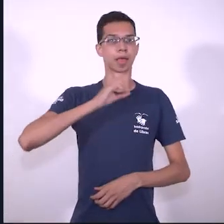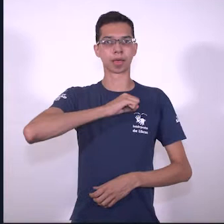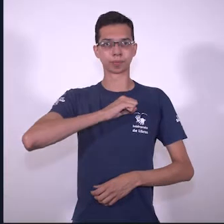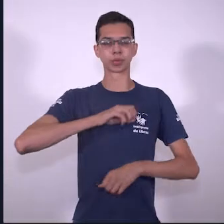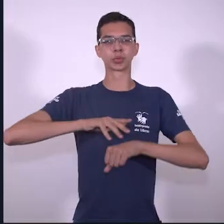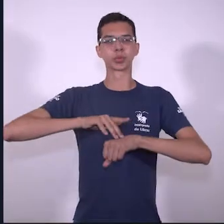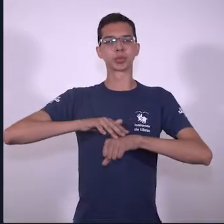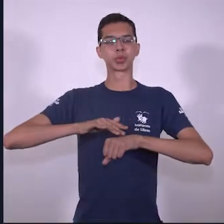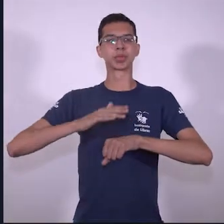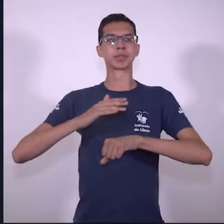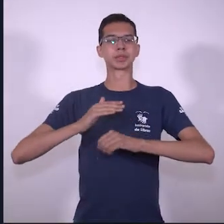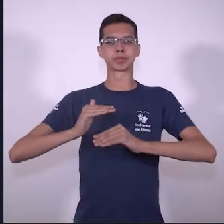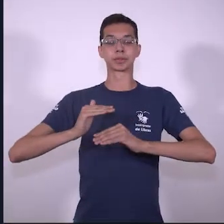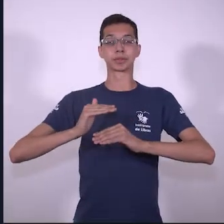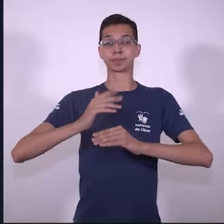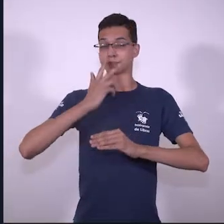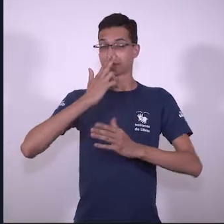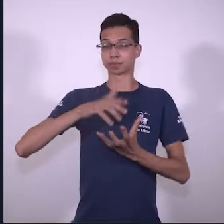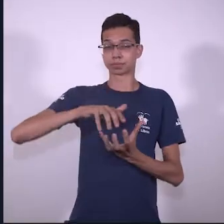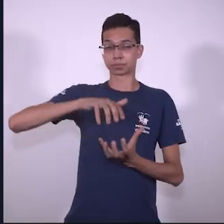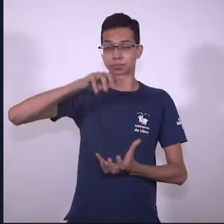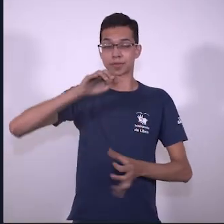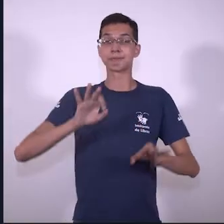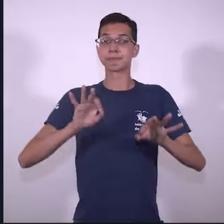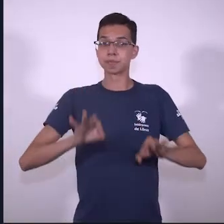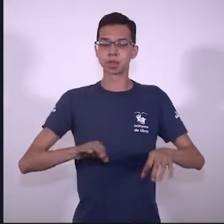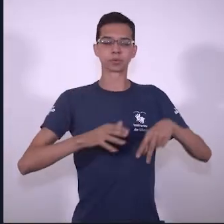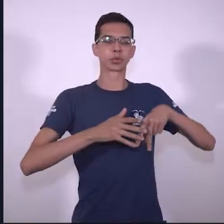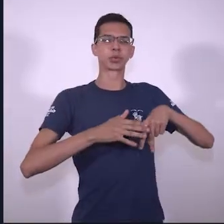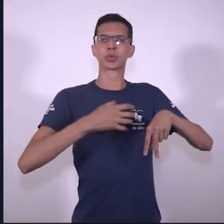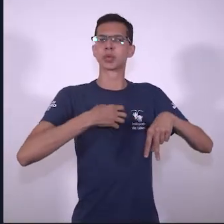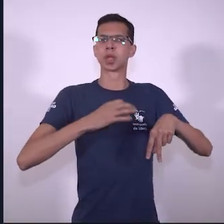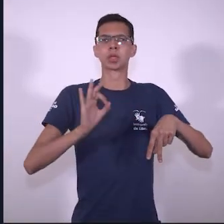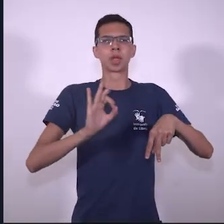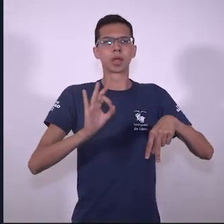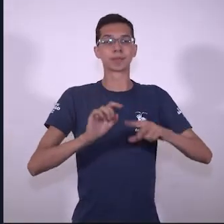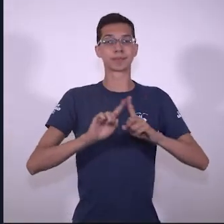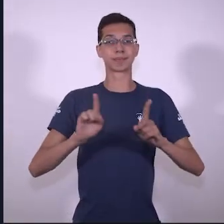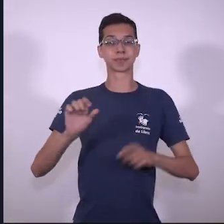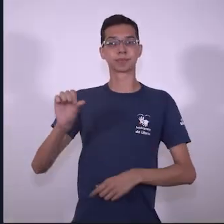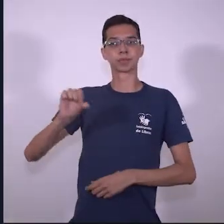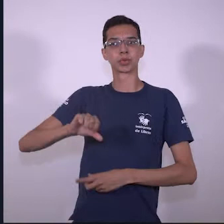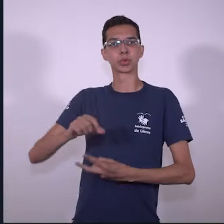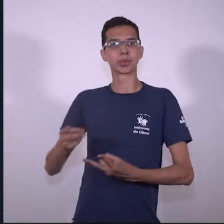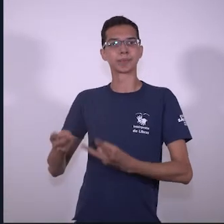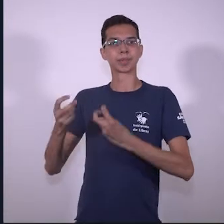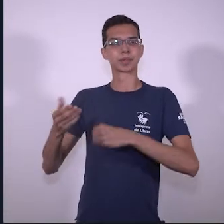que a pessoa não tenha sintomas e já apresente sinais de piora.